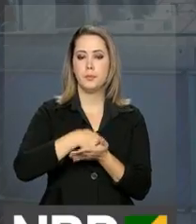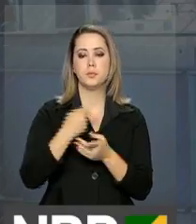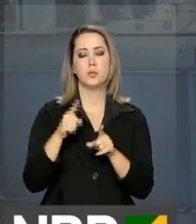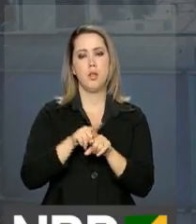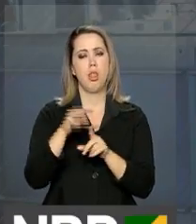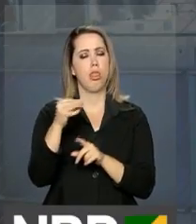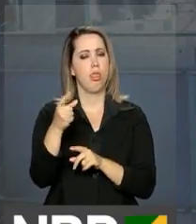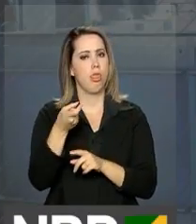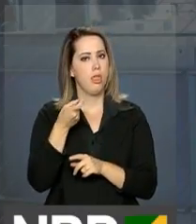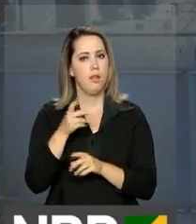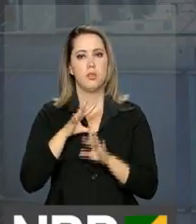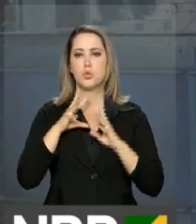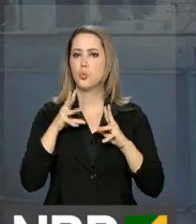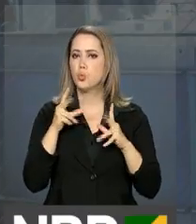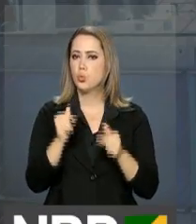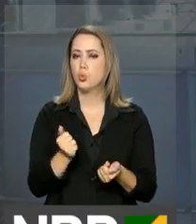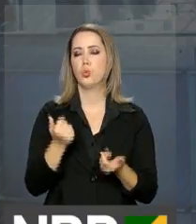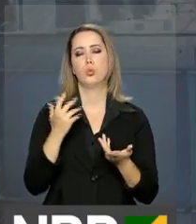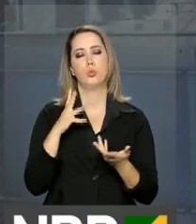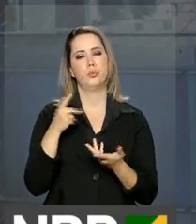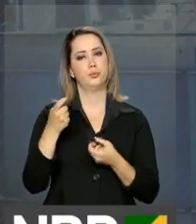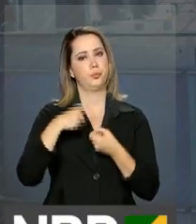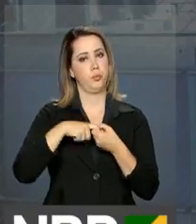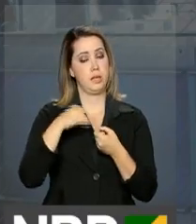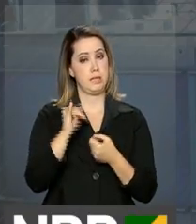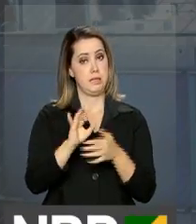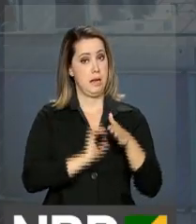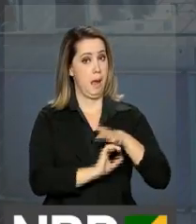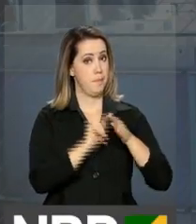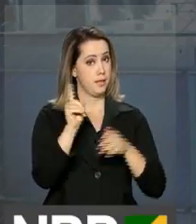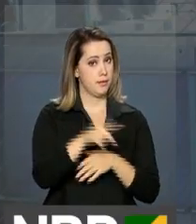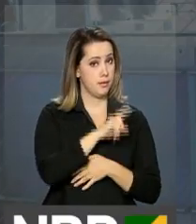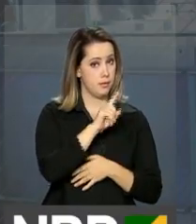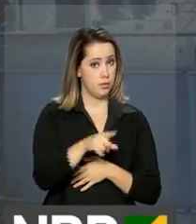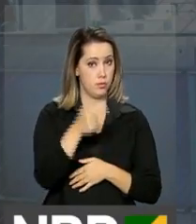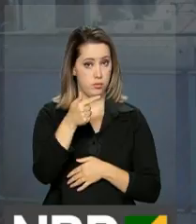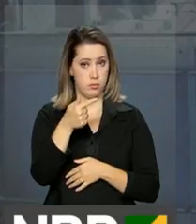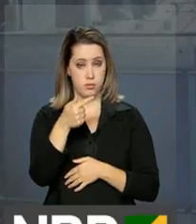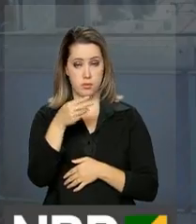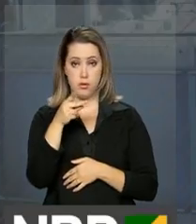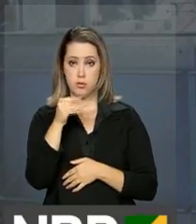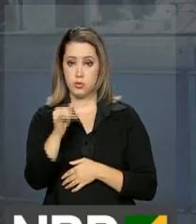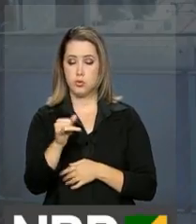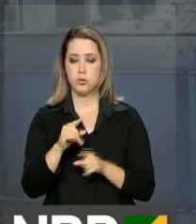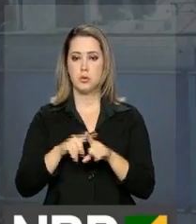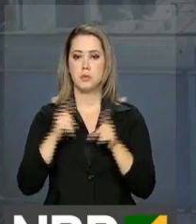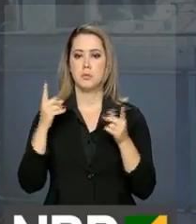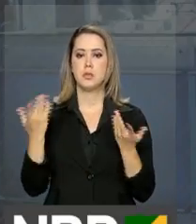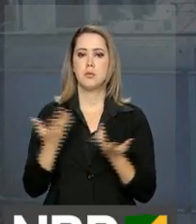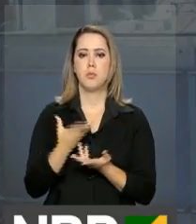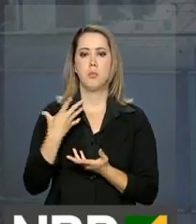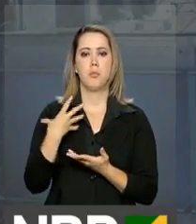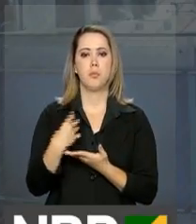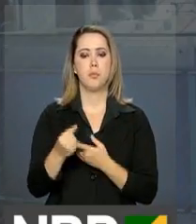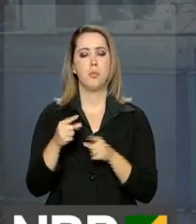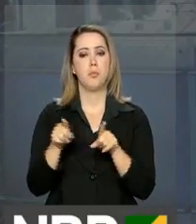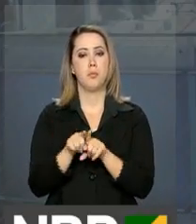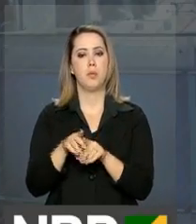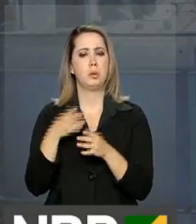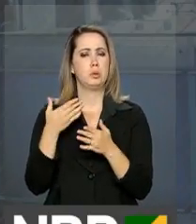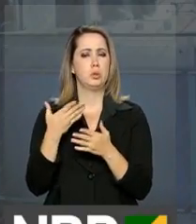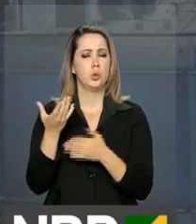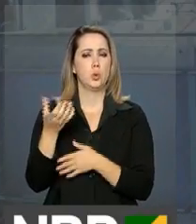aeroportuárias inclusive internacionais no prazo de sete dias o cliente agora também pode desistir da compra até